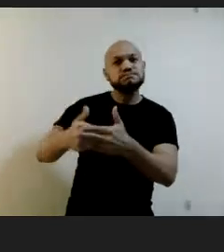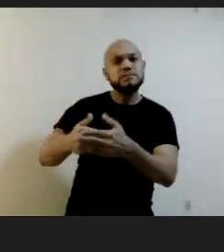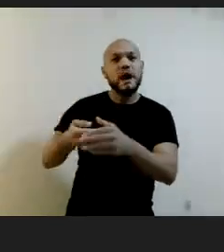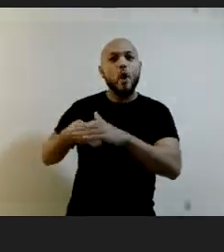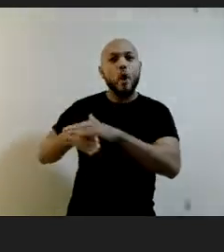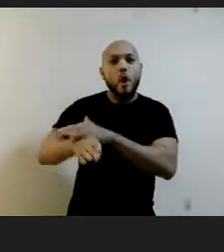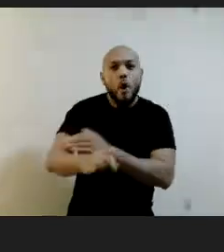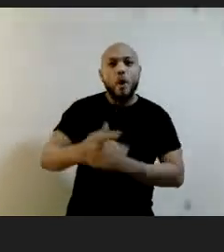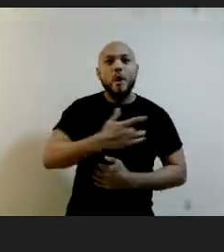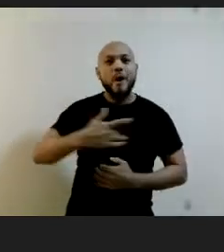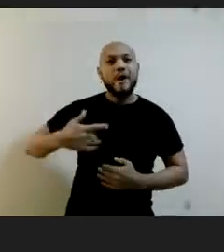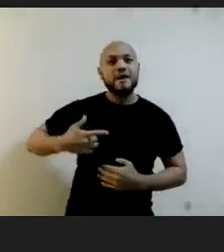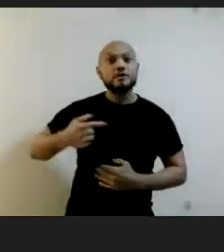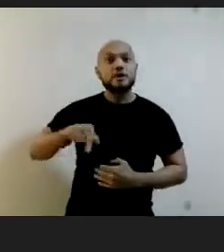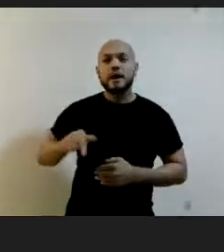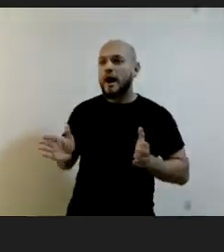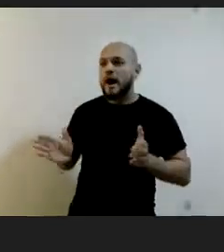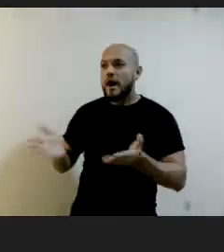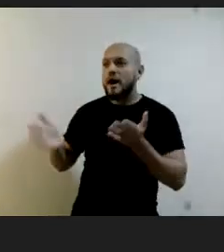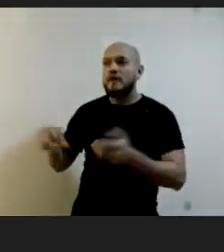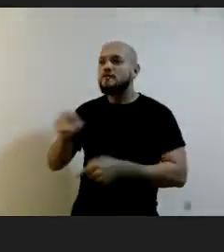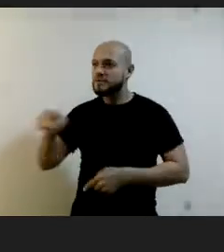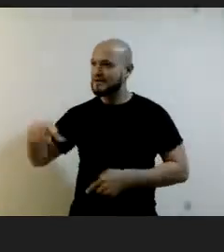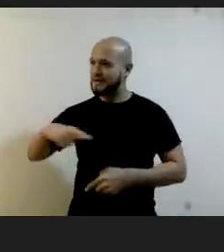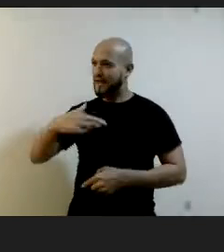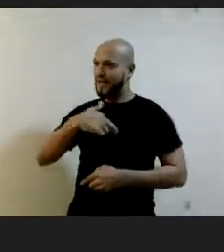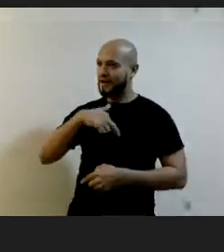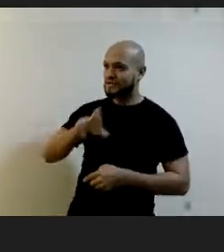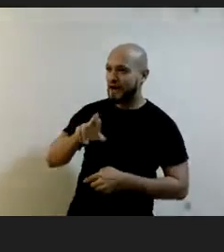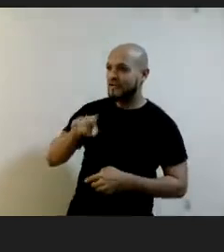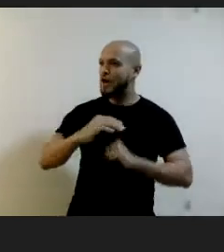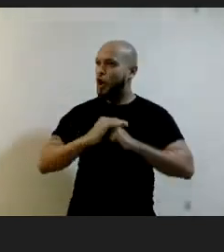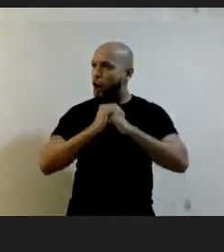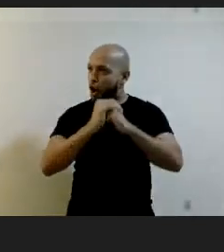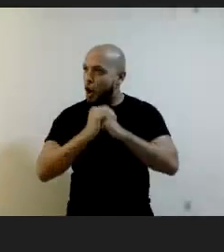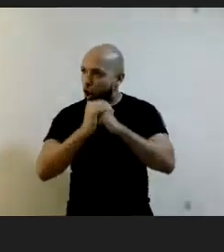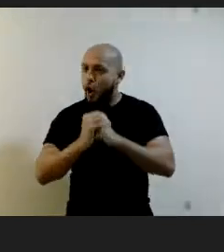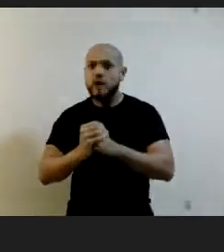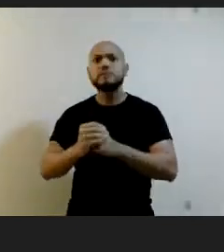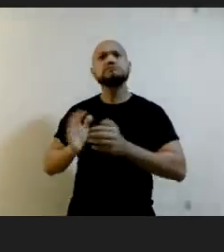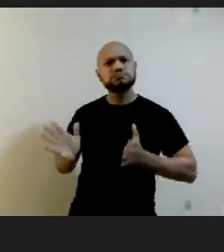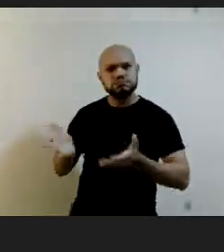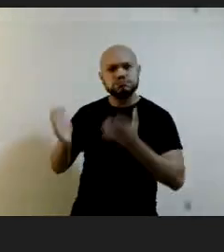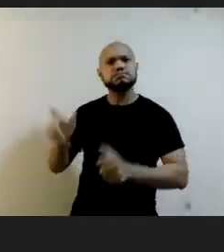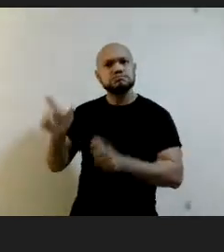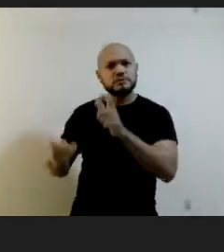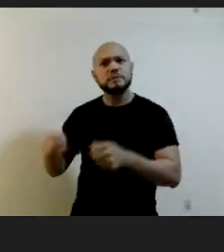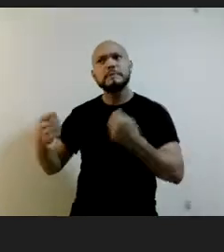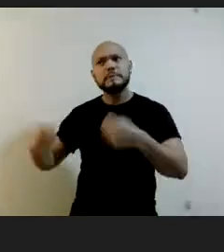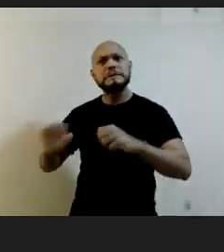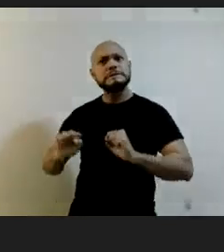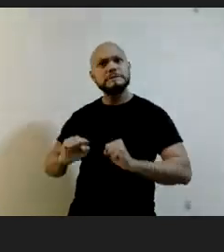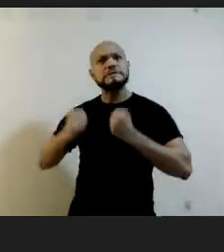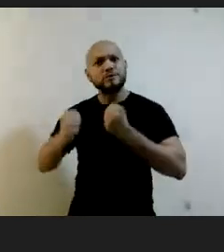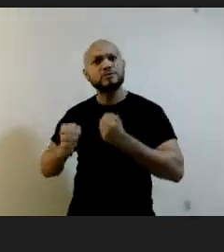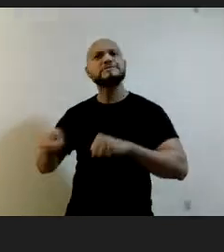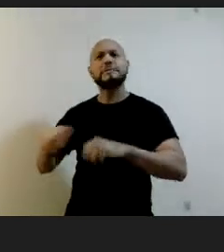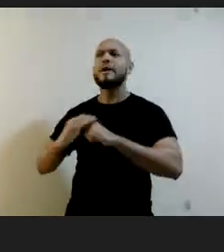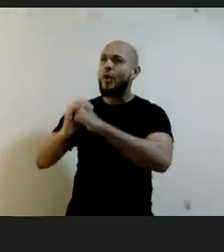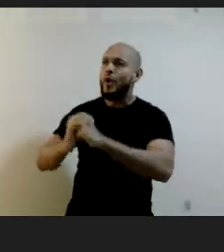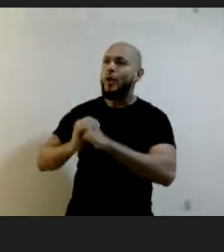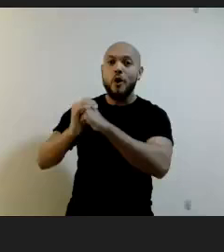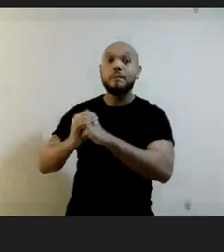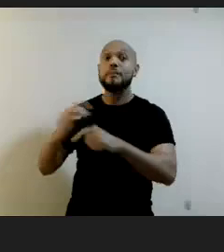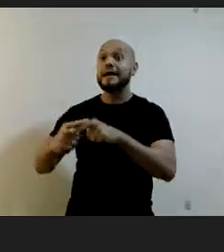se a pessoa tem a sua espiritualidade, que ela faça o seu cuidado cardiovascular